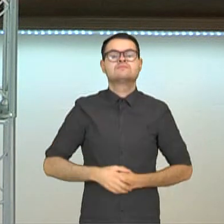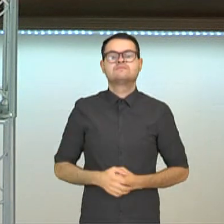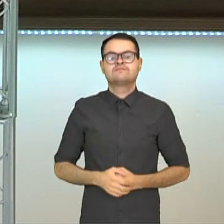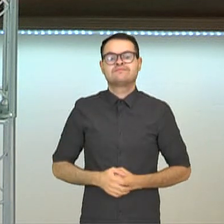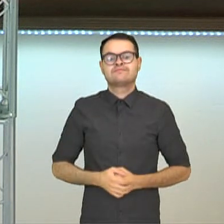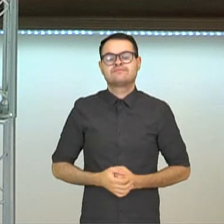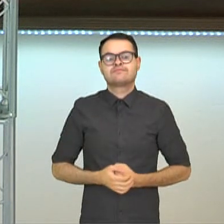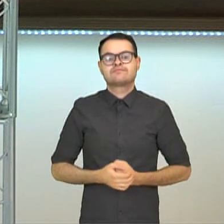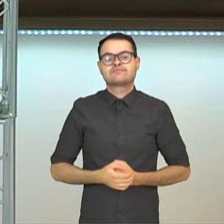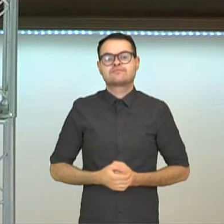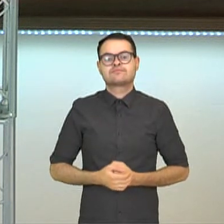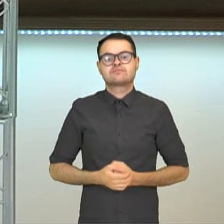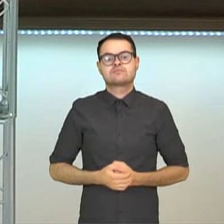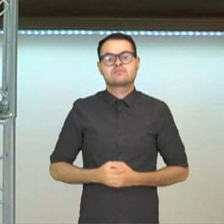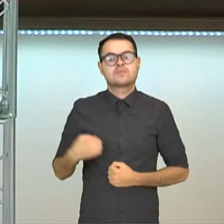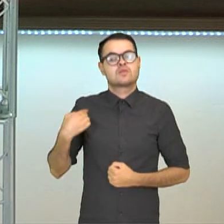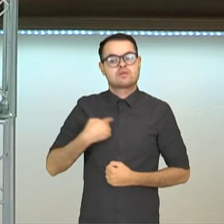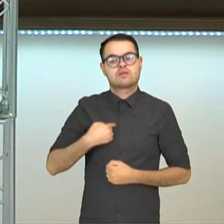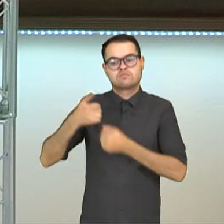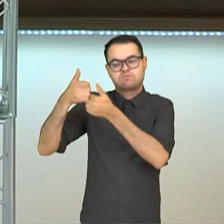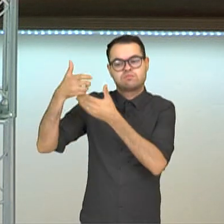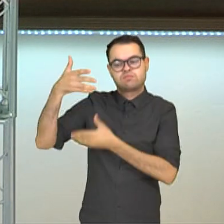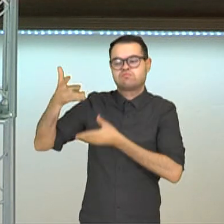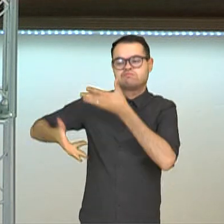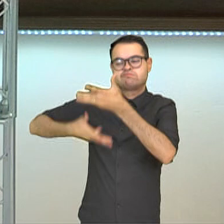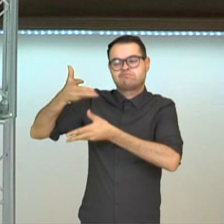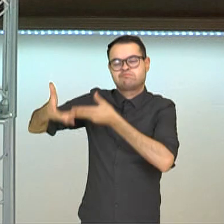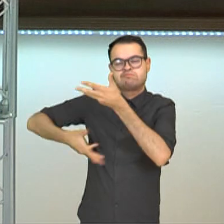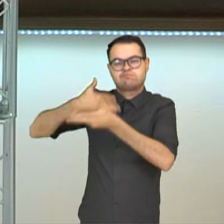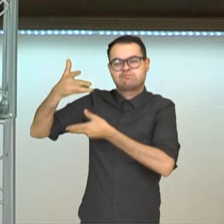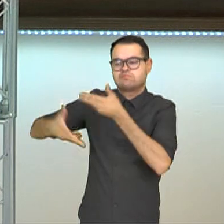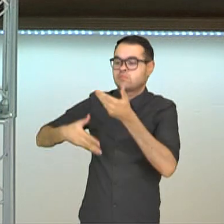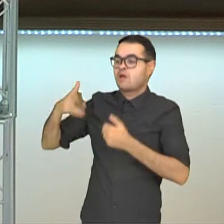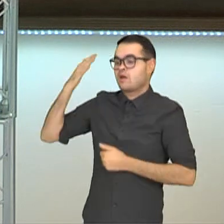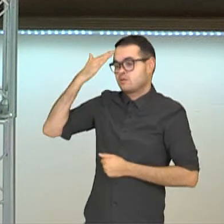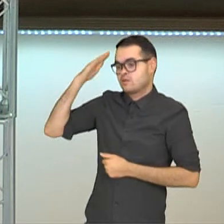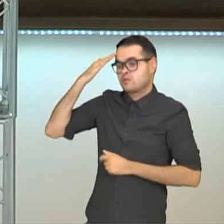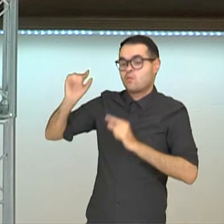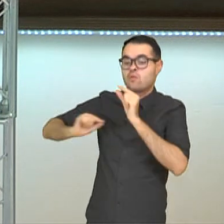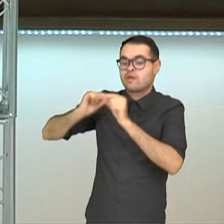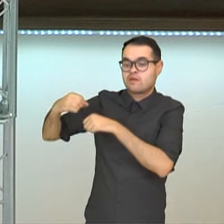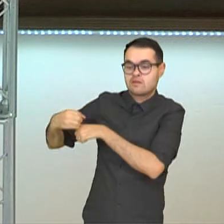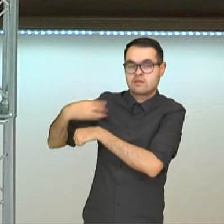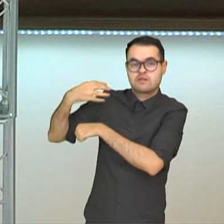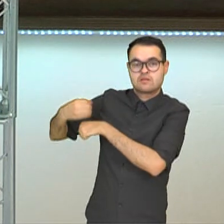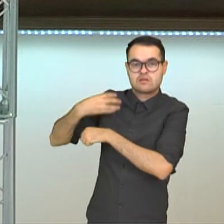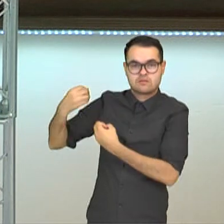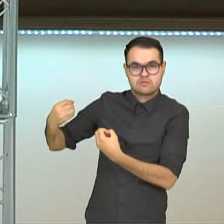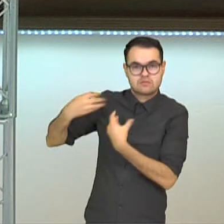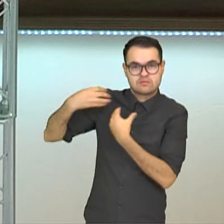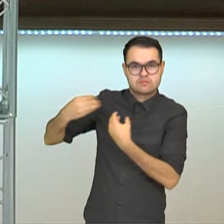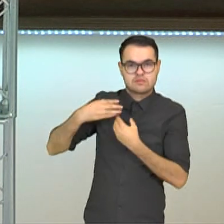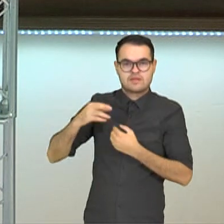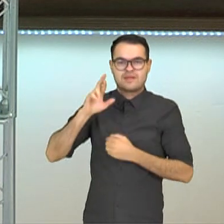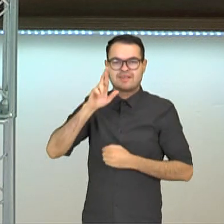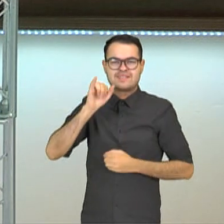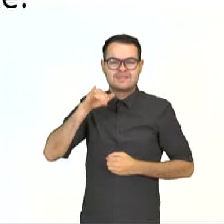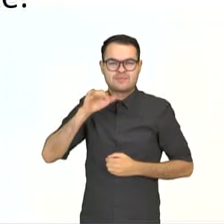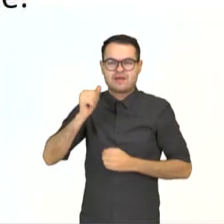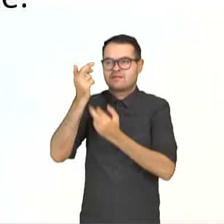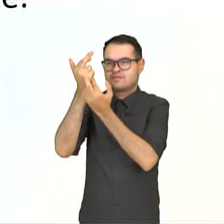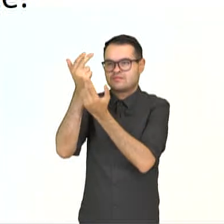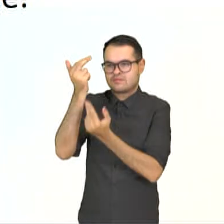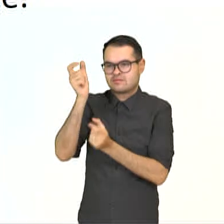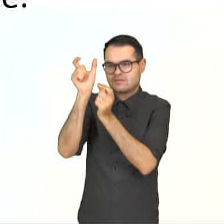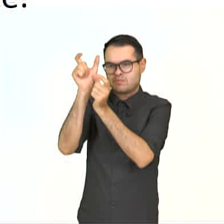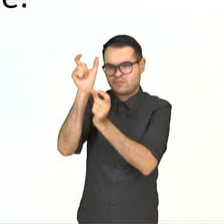nós temos qual é o ensinamento que o eu lírico aprendeu. Neste caso, nós não temos rimas, nós